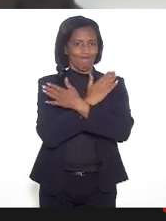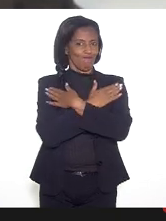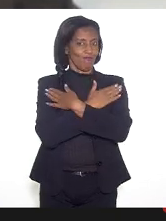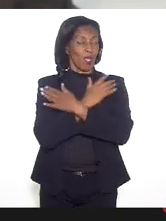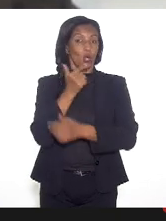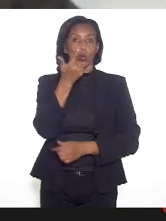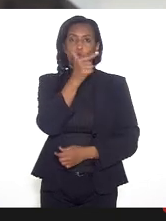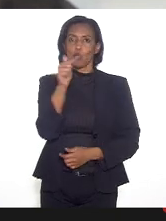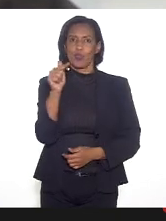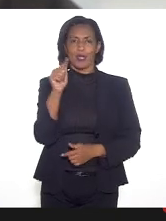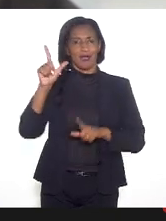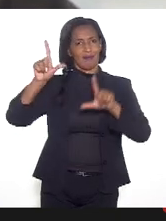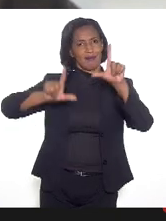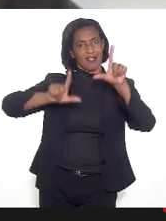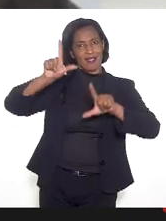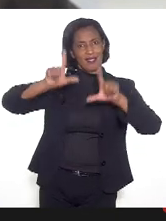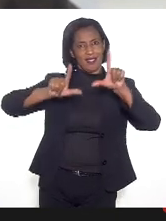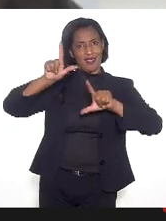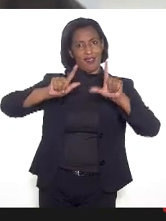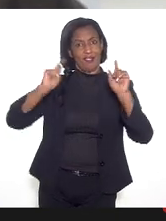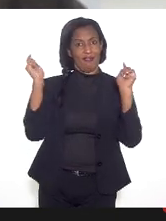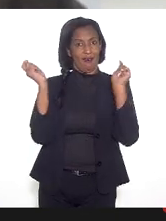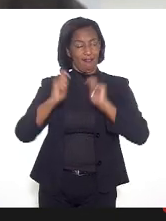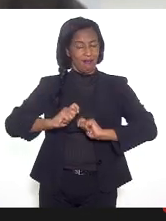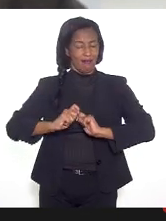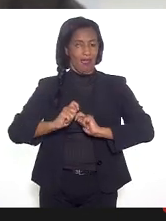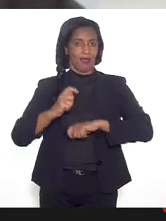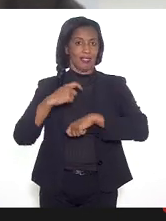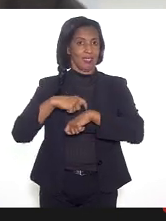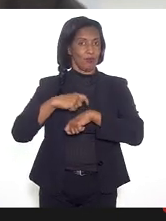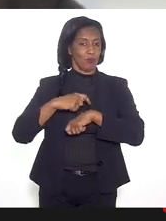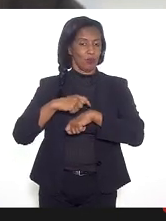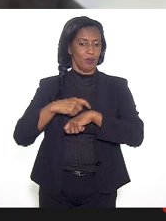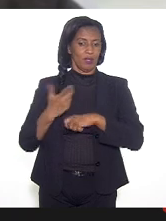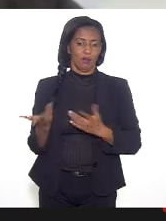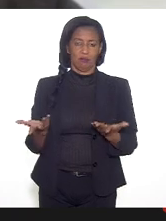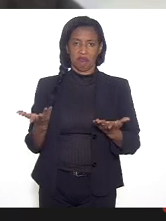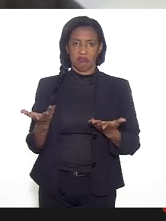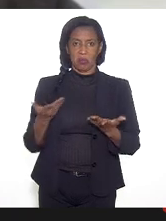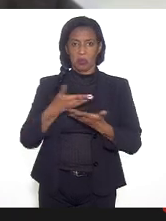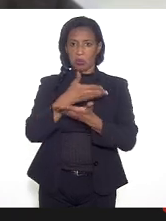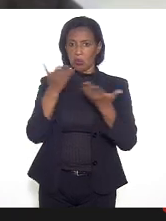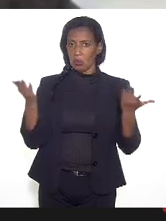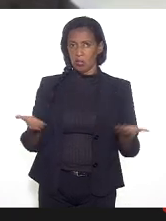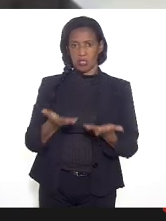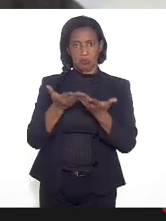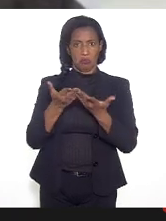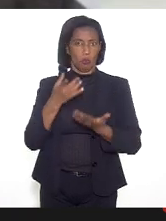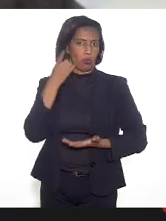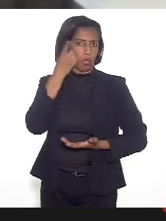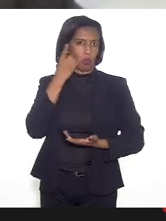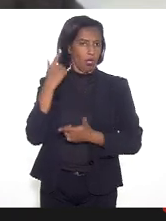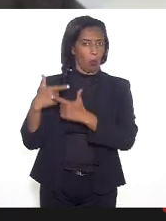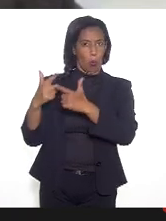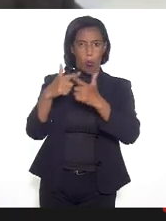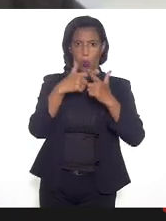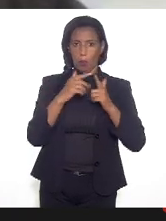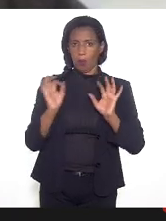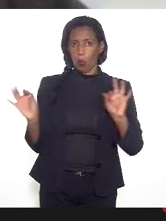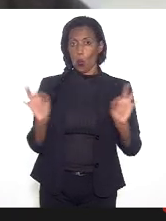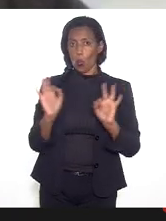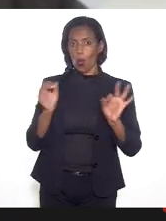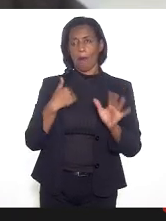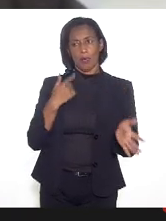Alerj estará em condições de operar nesse momento. Eu tenho convicção aqui que por todos os deputados não haverá problema, mas vou fazer a consulta